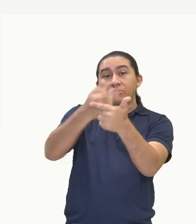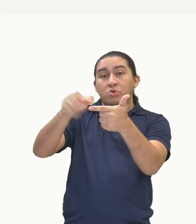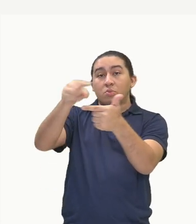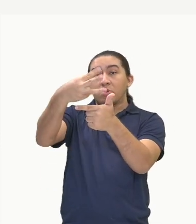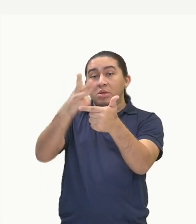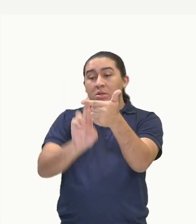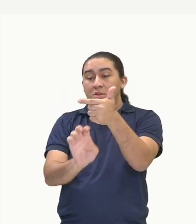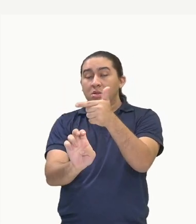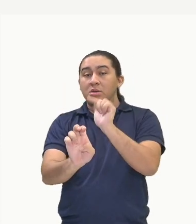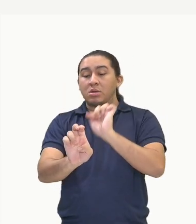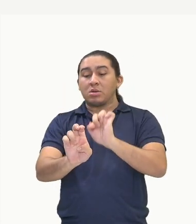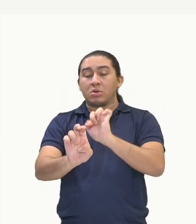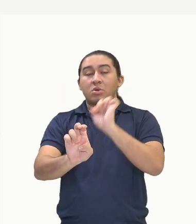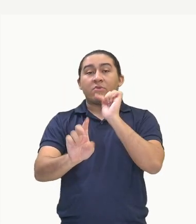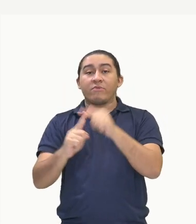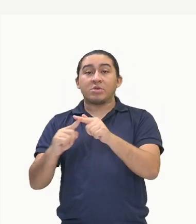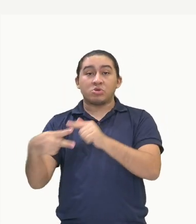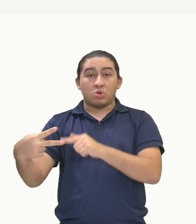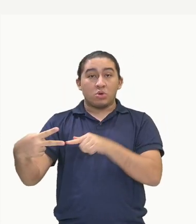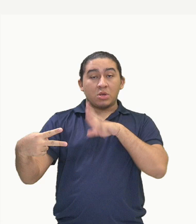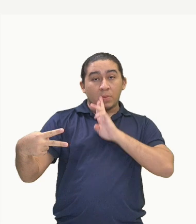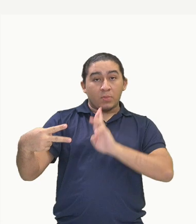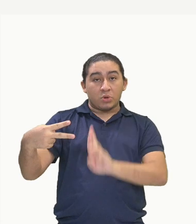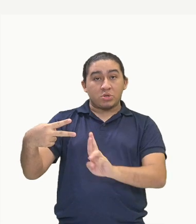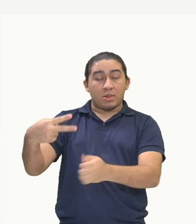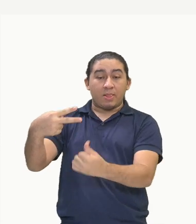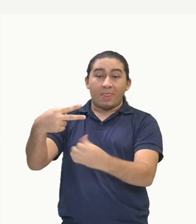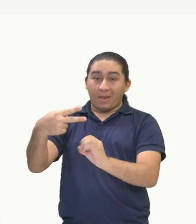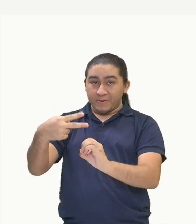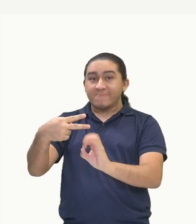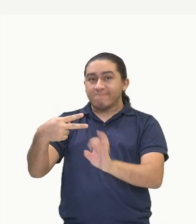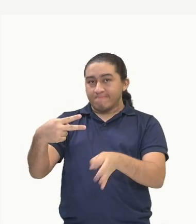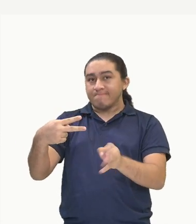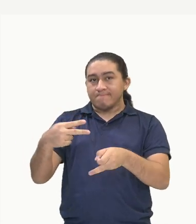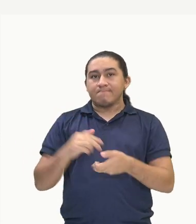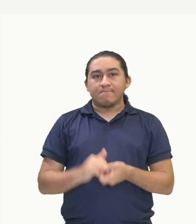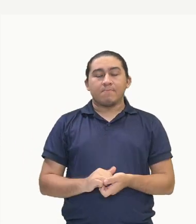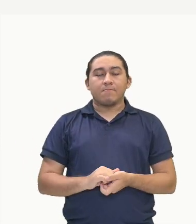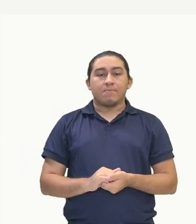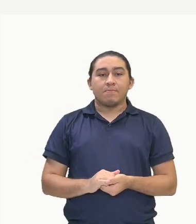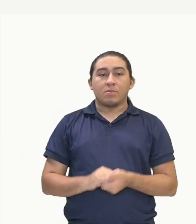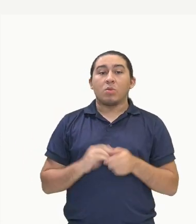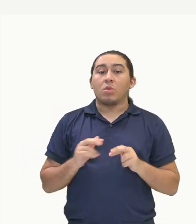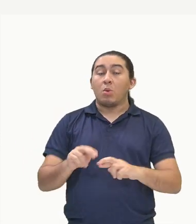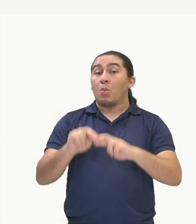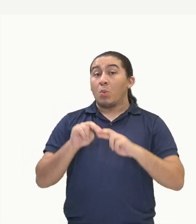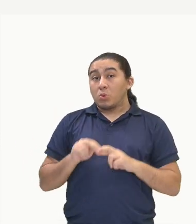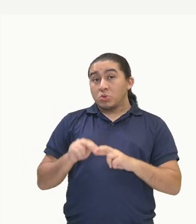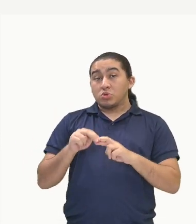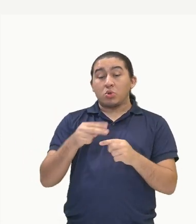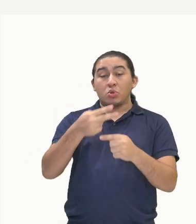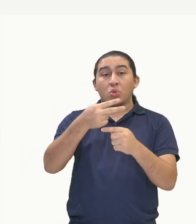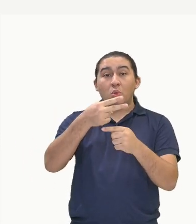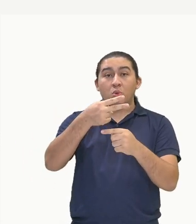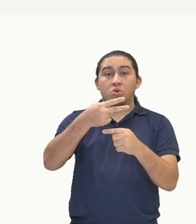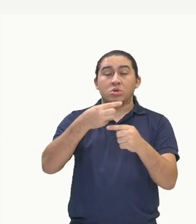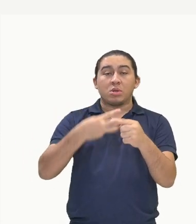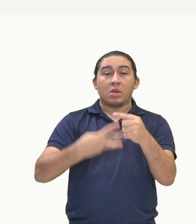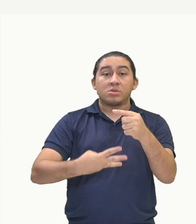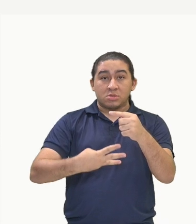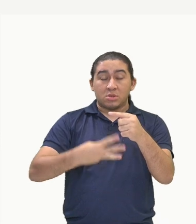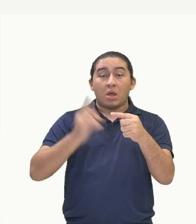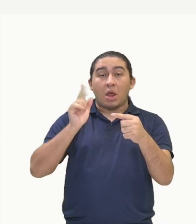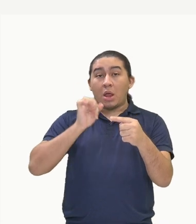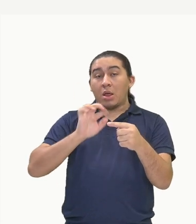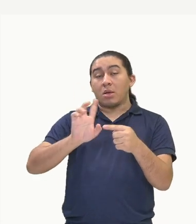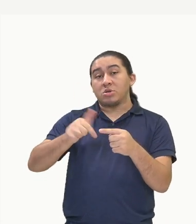e 5 vezes 2 é quanto? 10, tá ok? Então, por isso que 2/3 de R$15